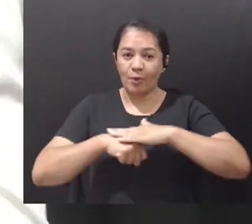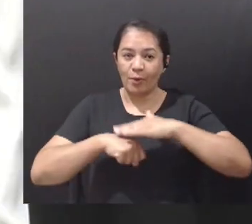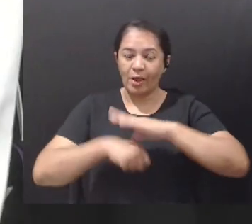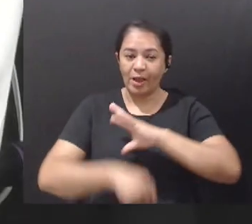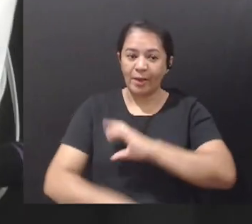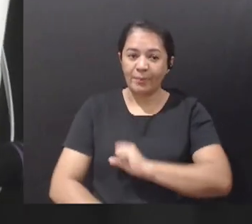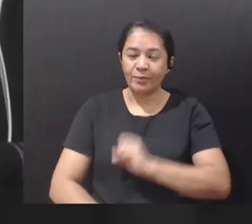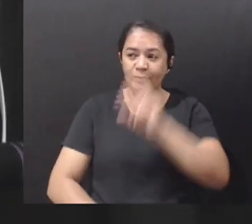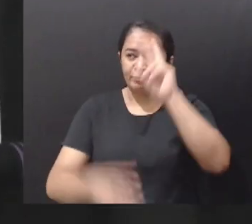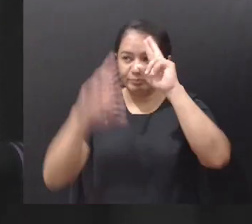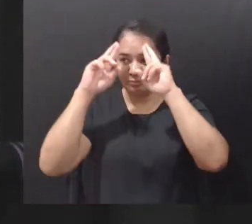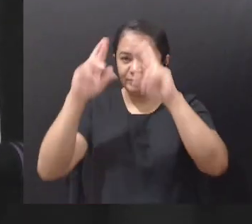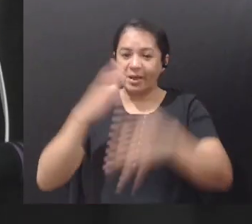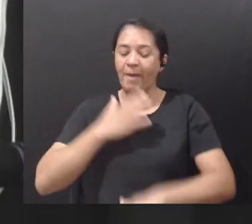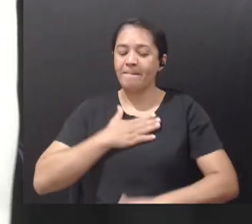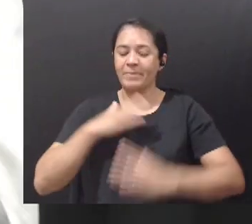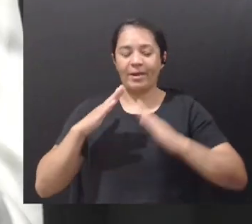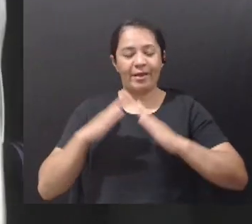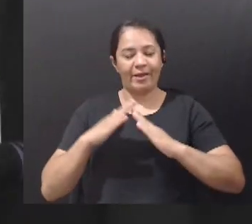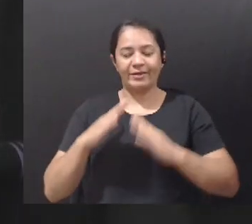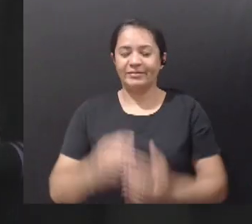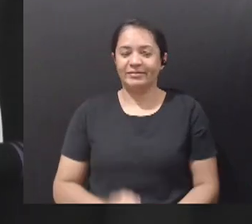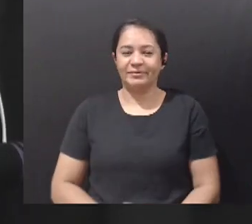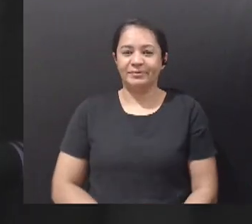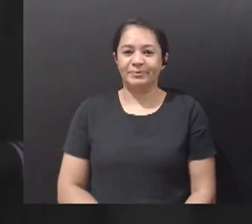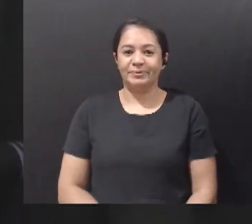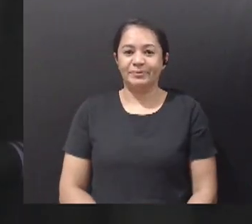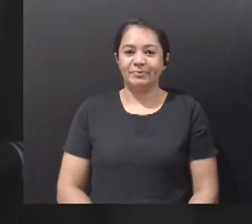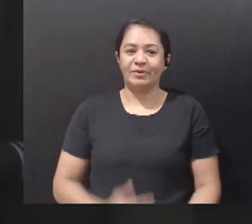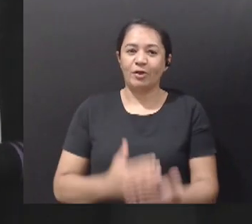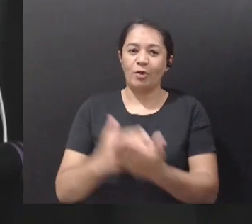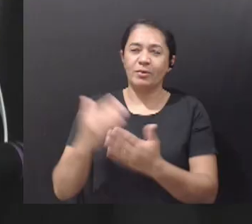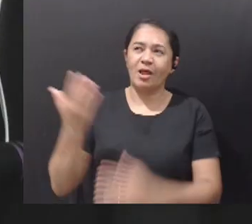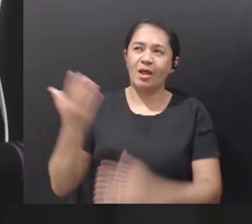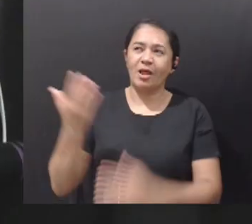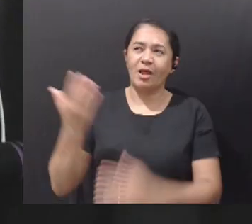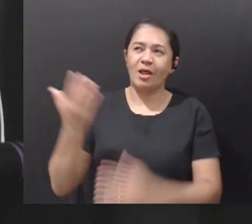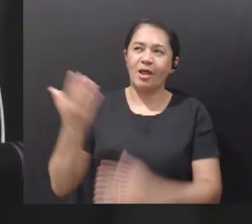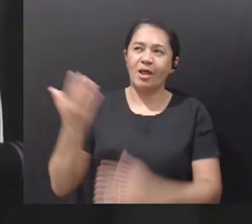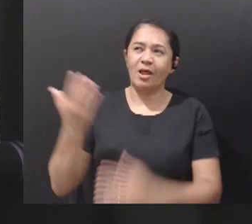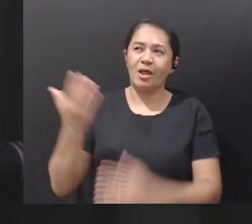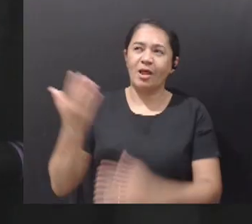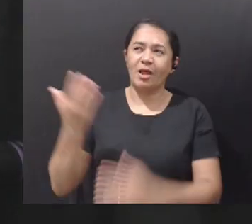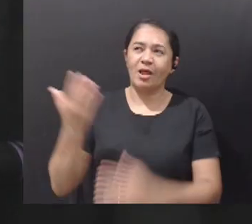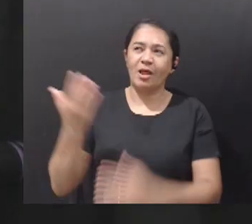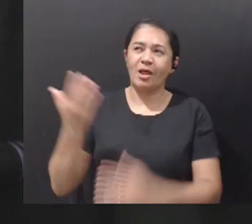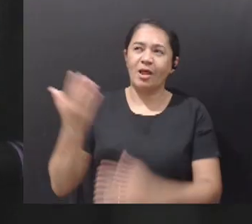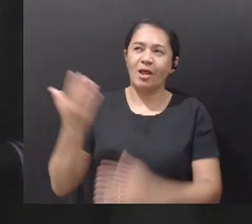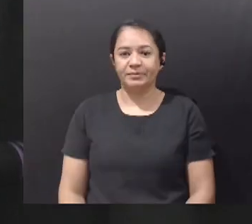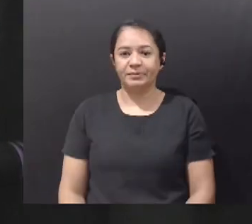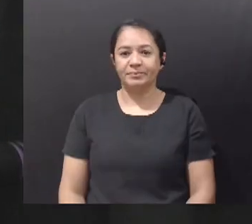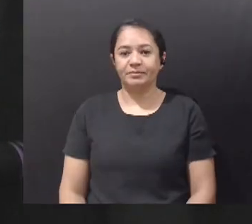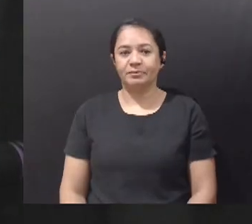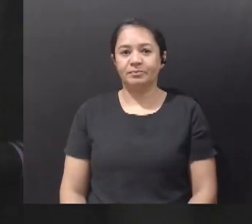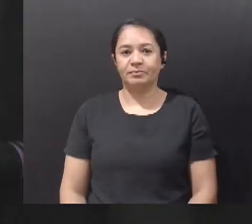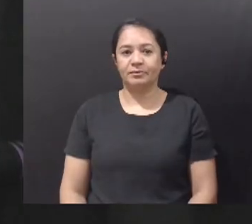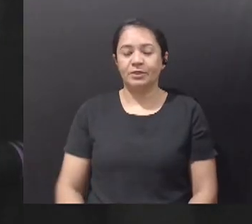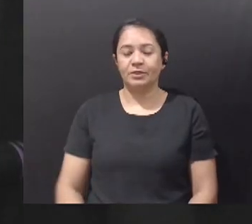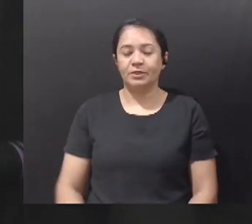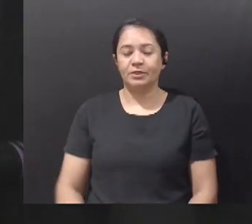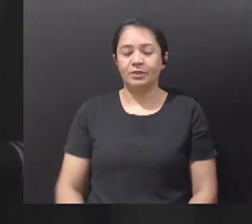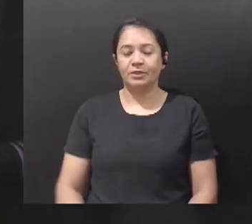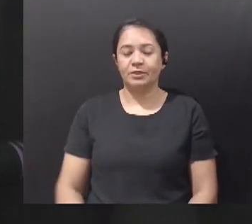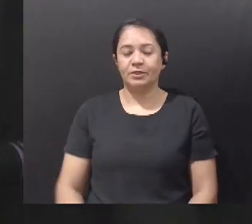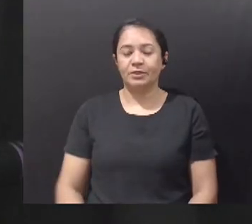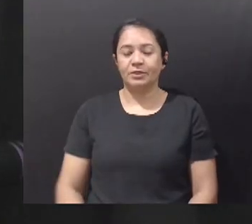minha casa. Eu não tenho dúvida disso. Começou lá atrás e é a minha casa. E eu sou a Célia Leão, branca,